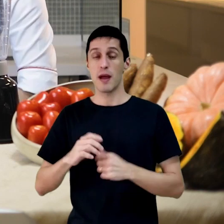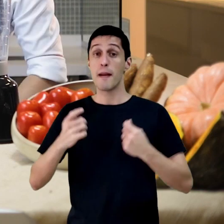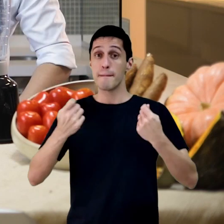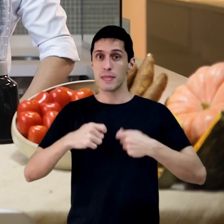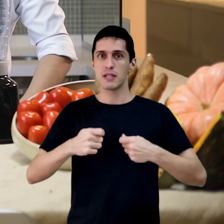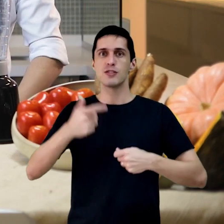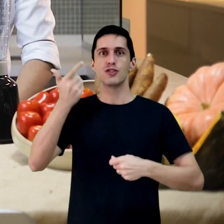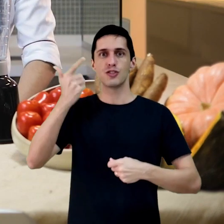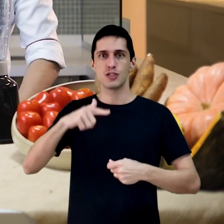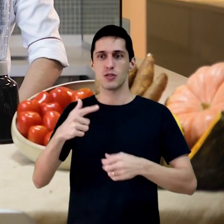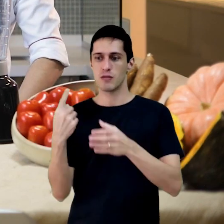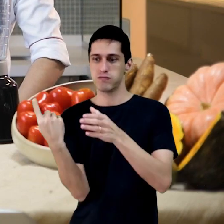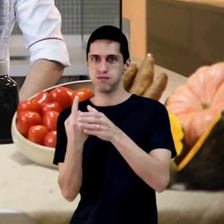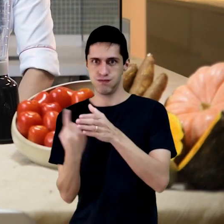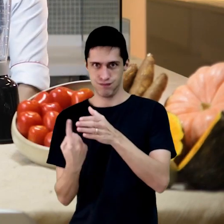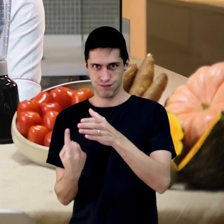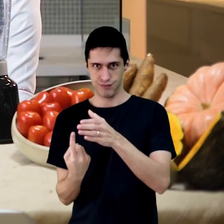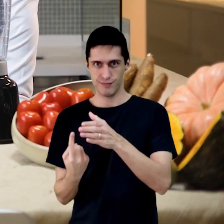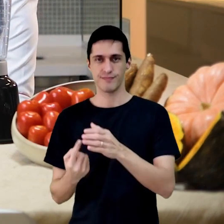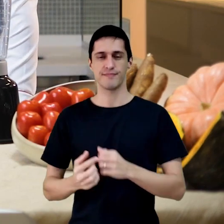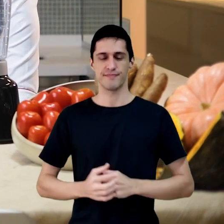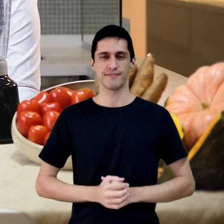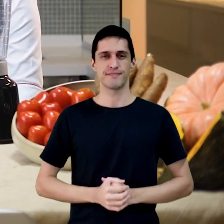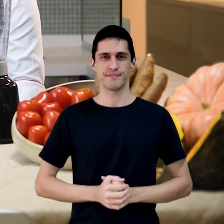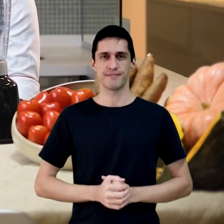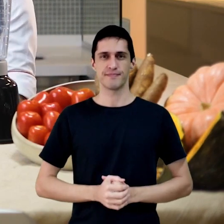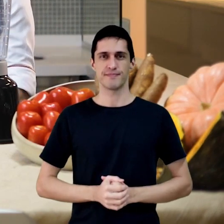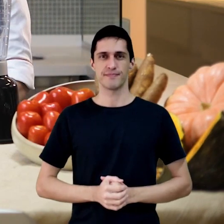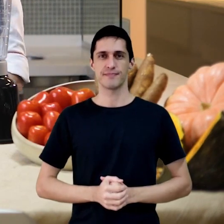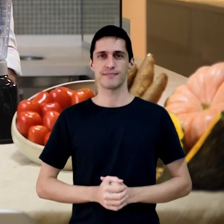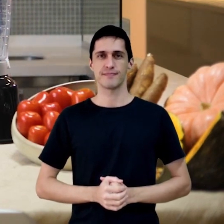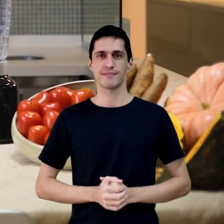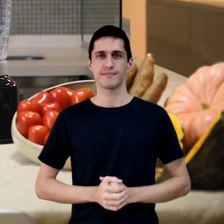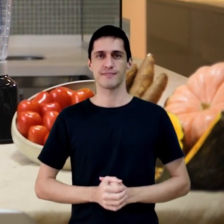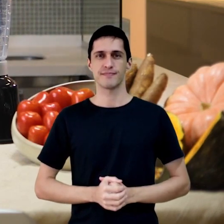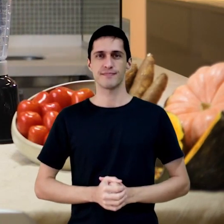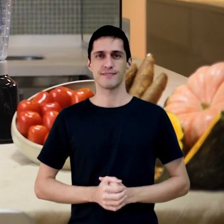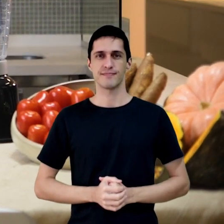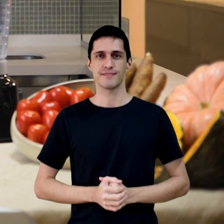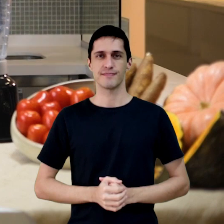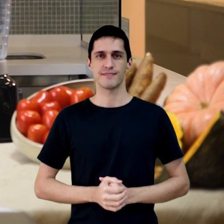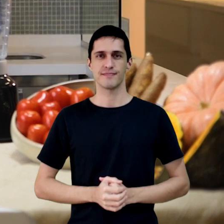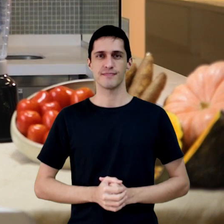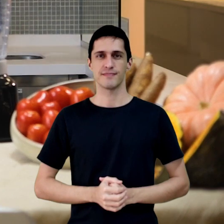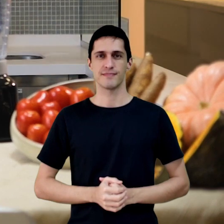do liquidificador. E aí,